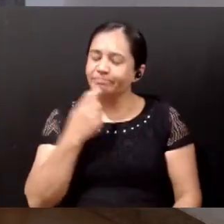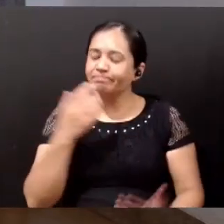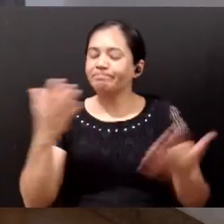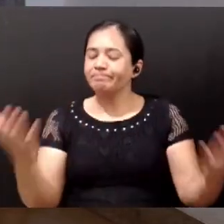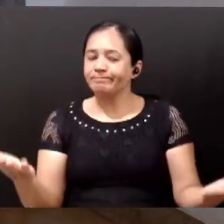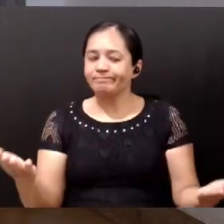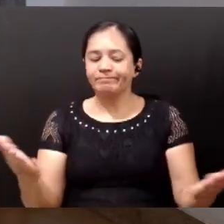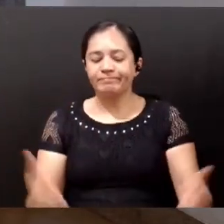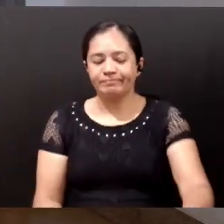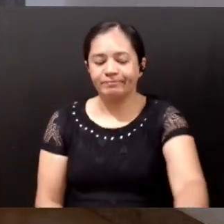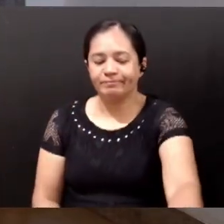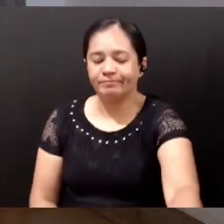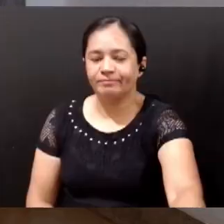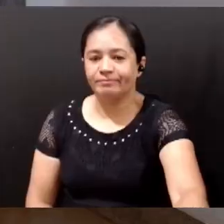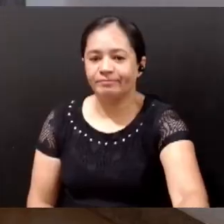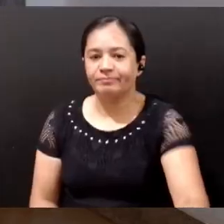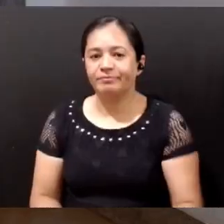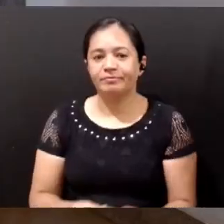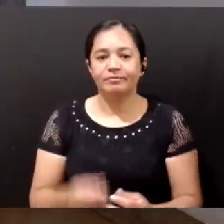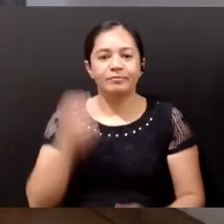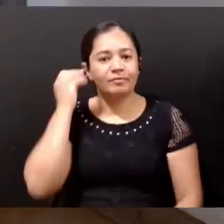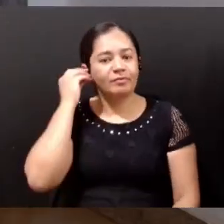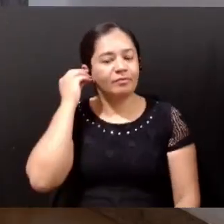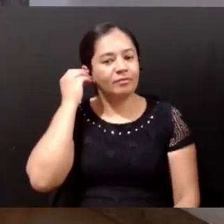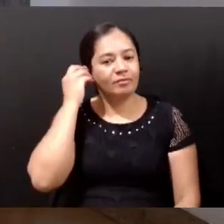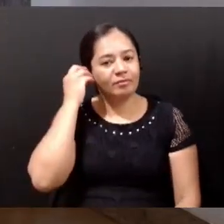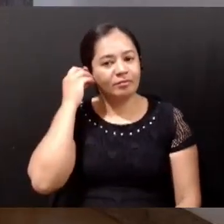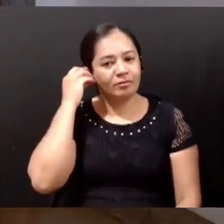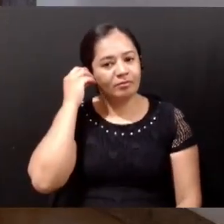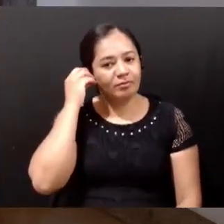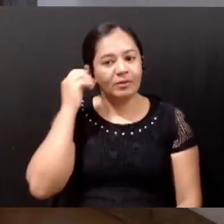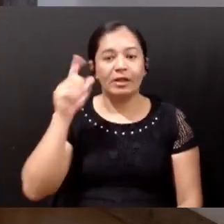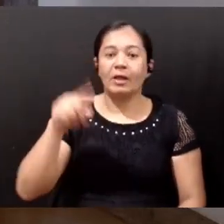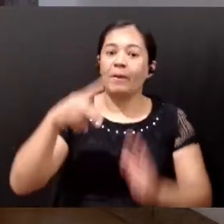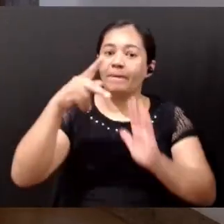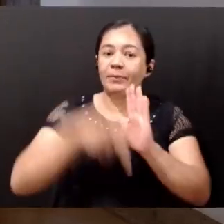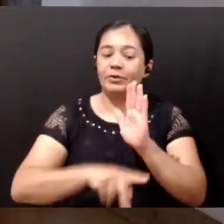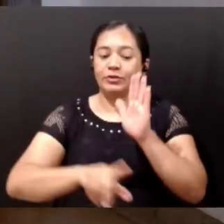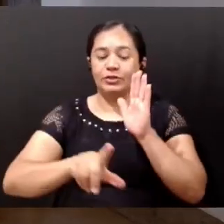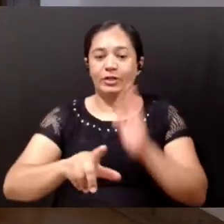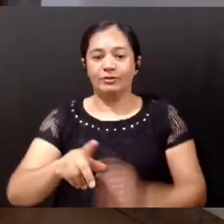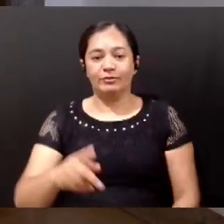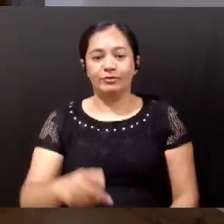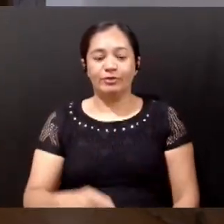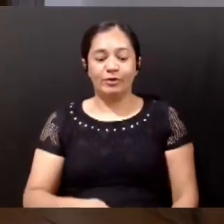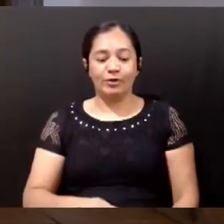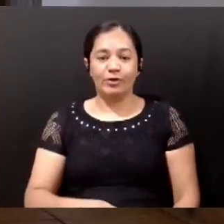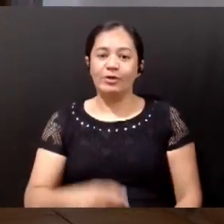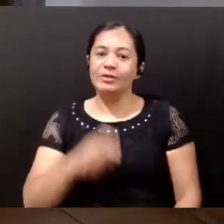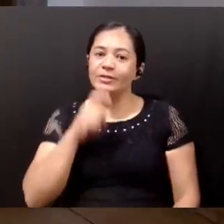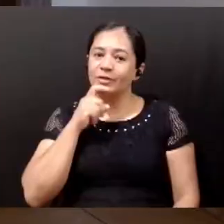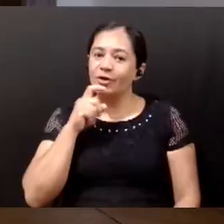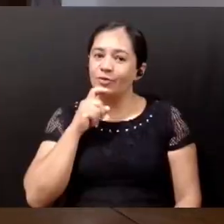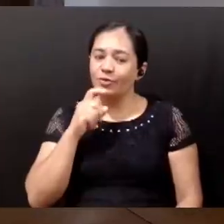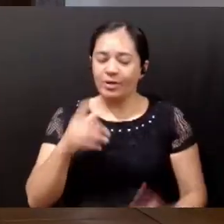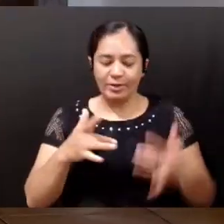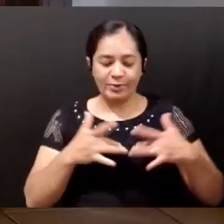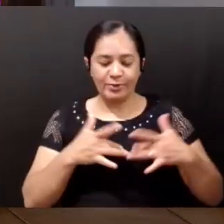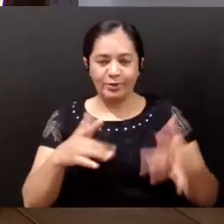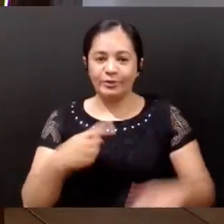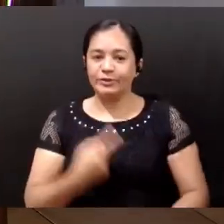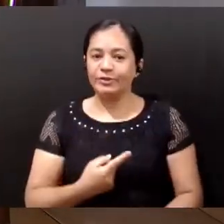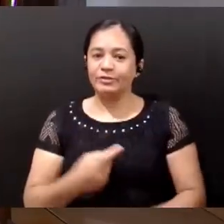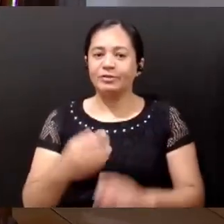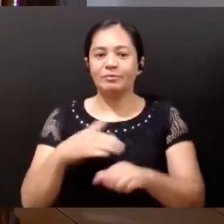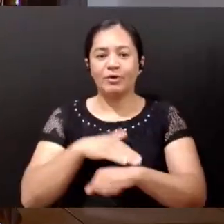projeto Geladeira Solidária, e para a gente entender melhor como ele funciona, nós vamos conversar com a Zita Kramer, que